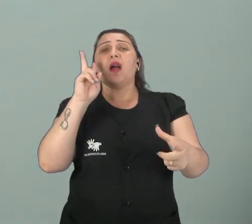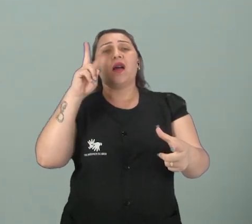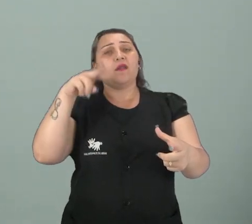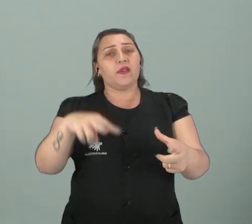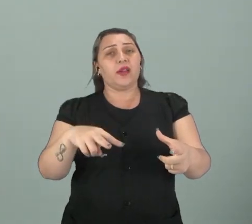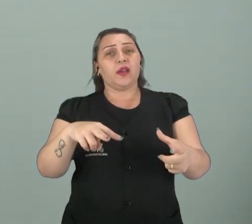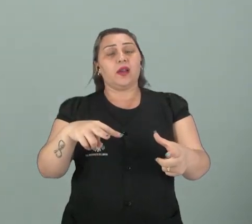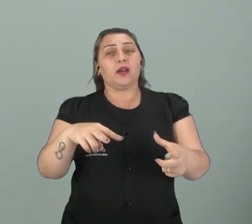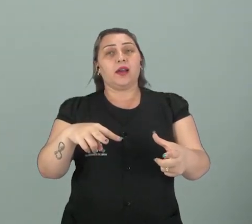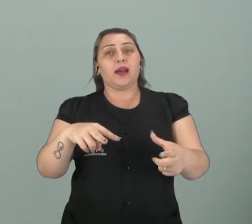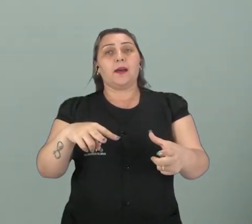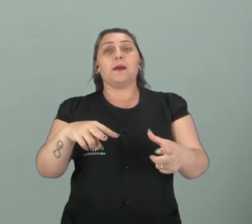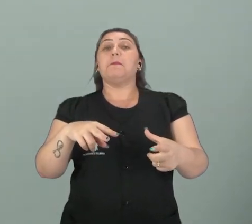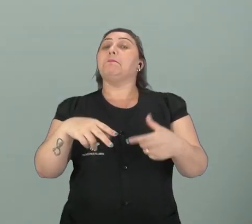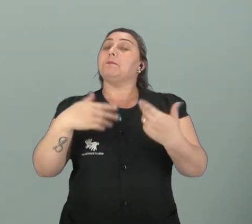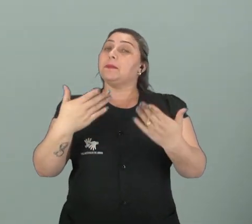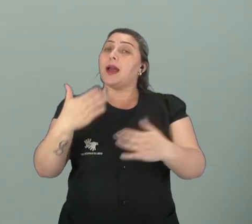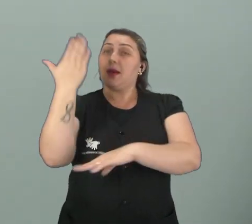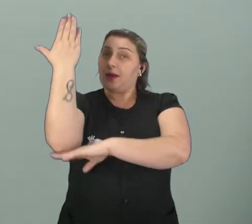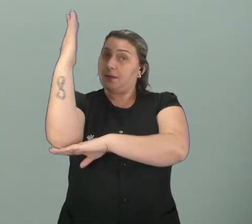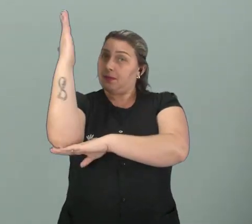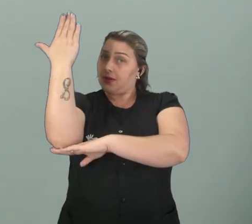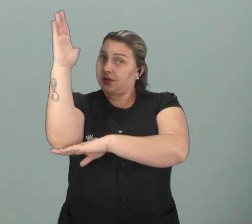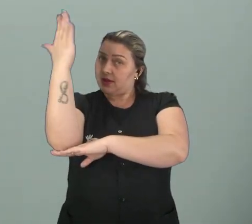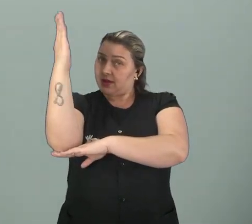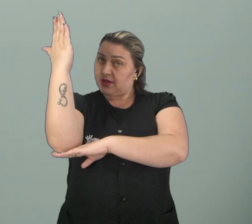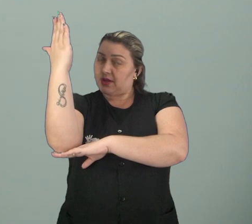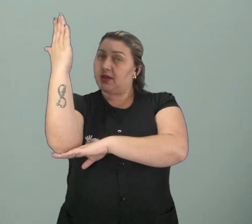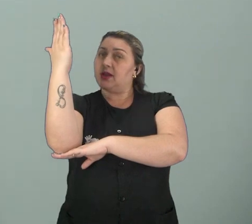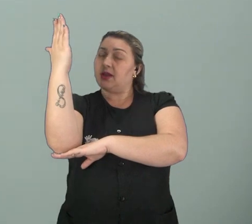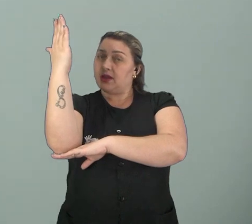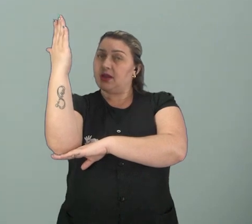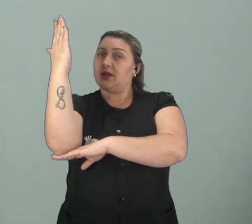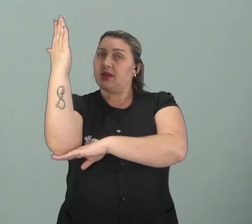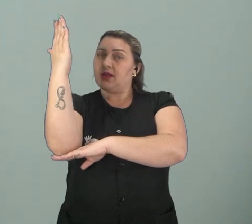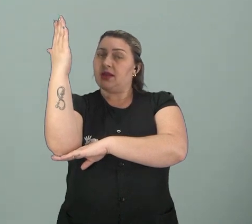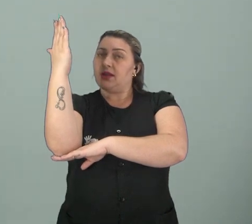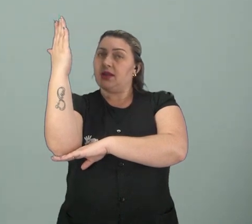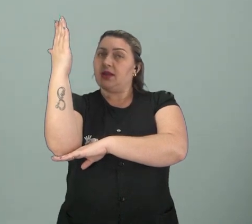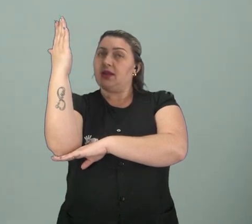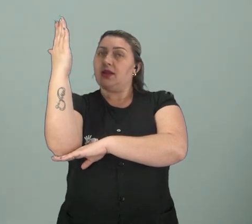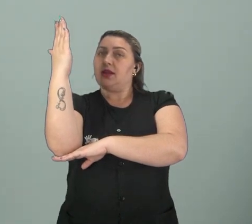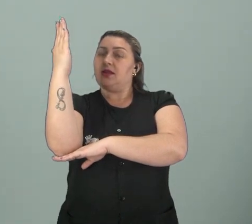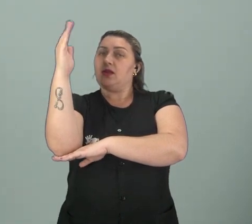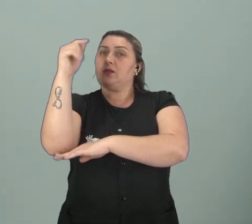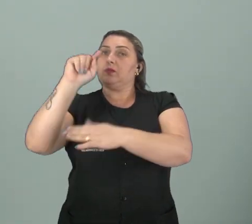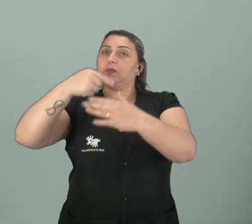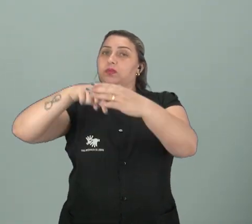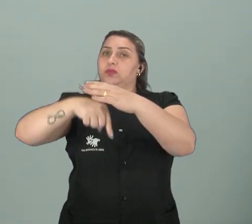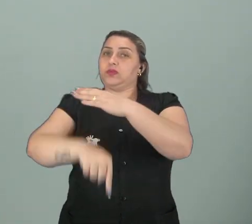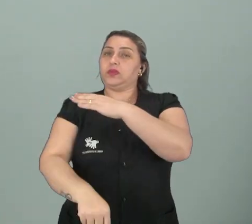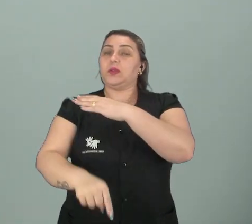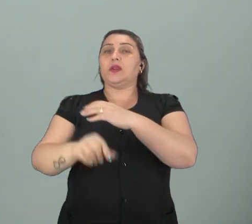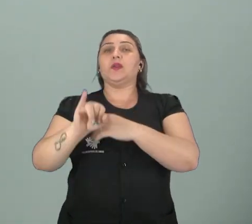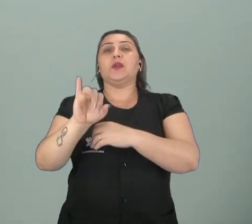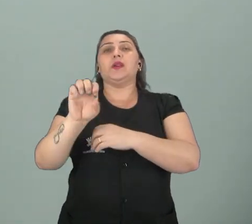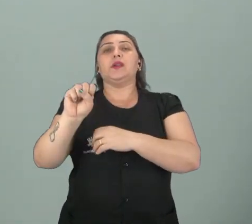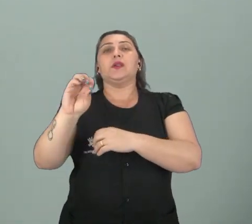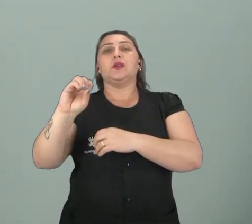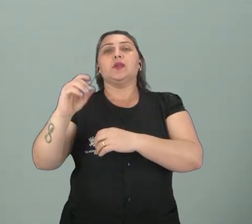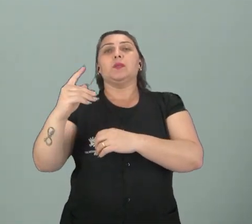vai observar? Que provavelmente o isopor ele vai flutuar e a madeira, o que vai acontecer?